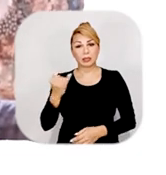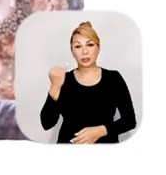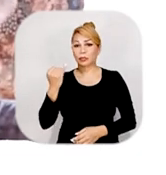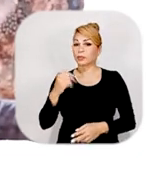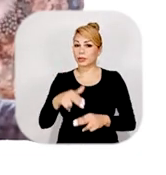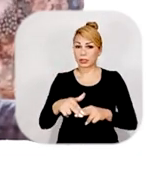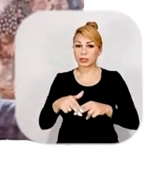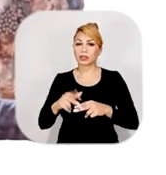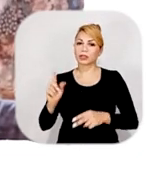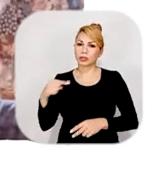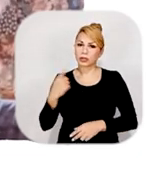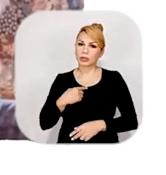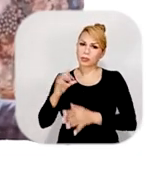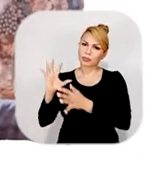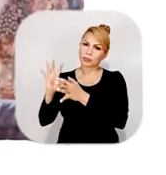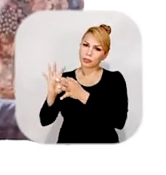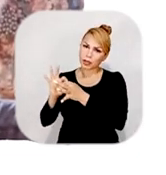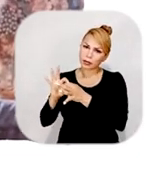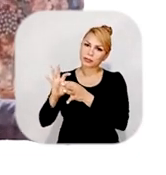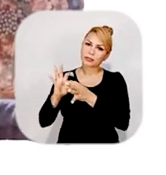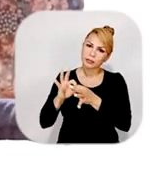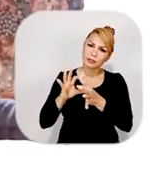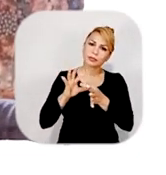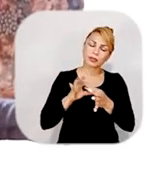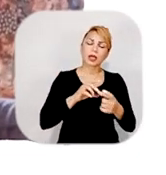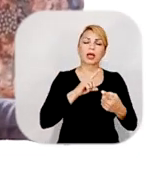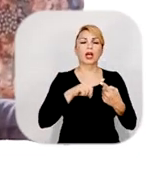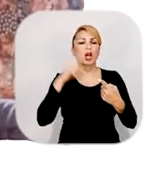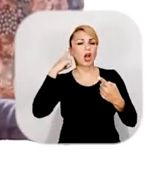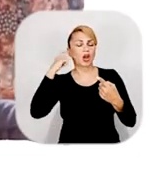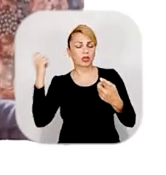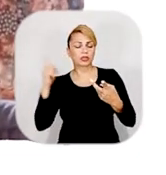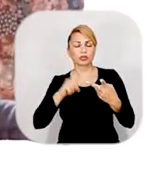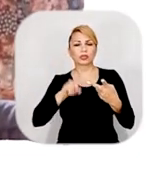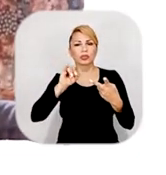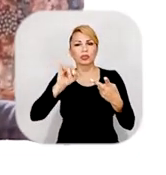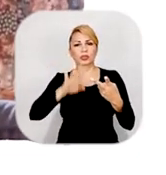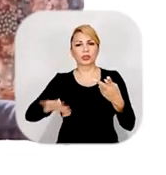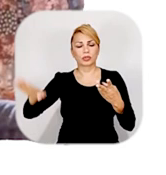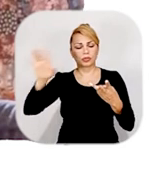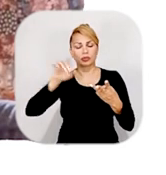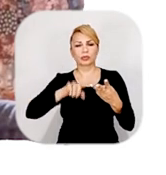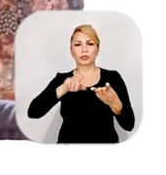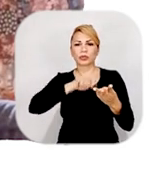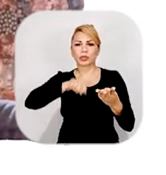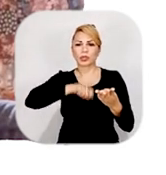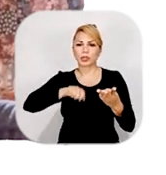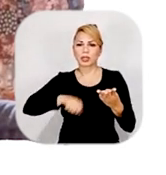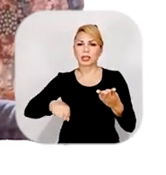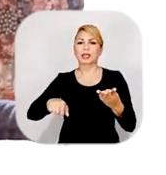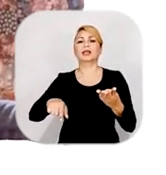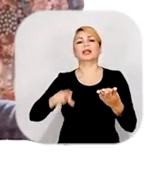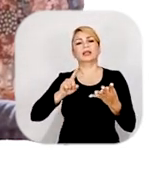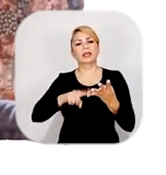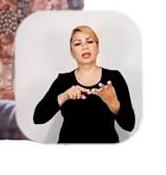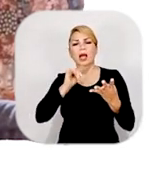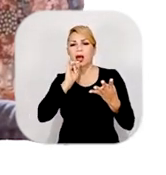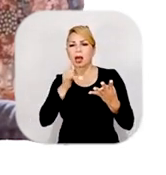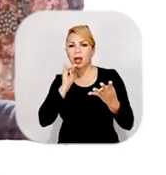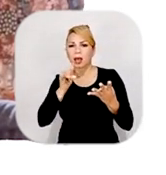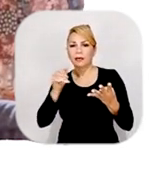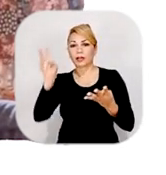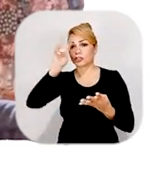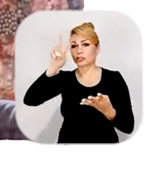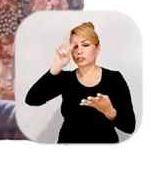importante essa, unificar um pouco a imagem, o som e a história dessa, em geral, né? Para a